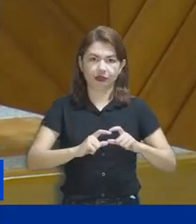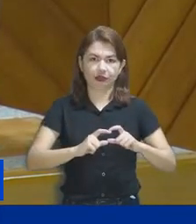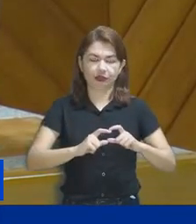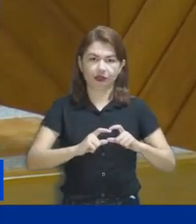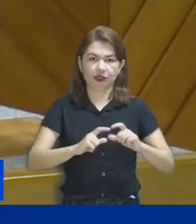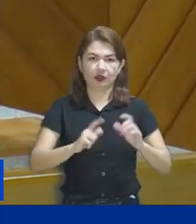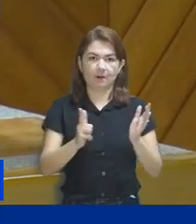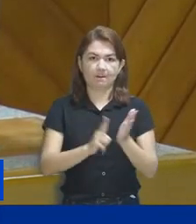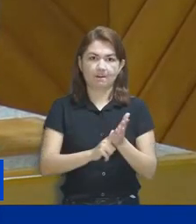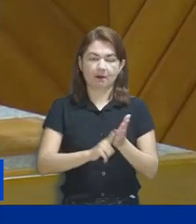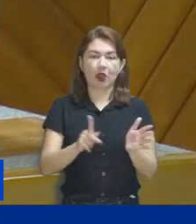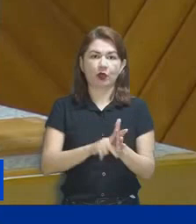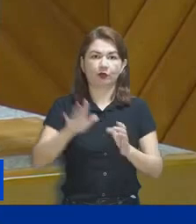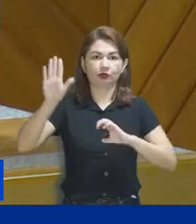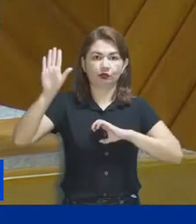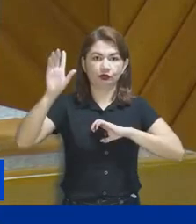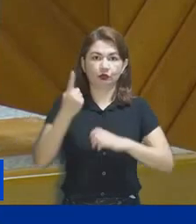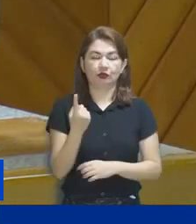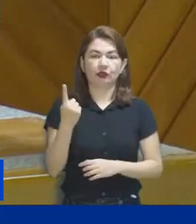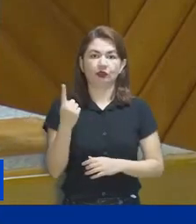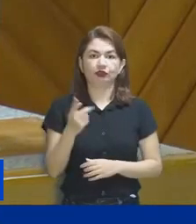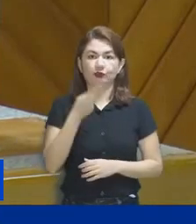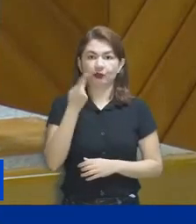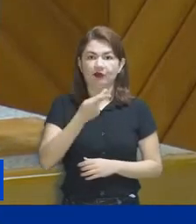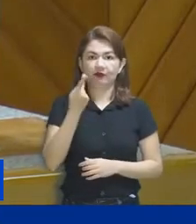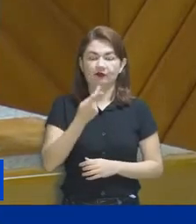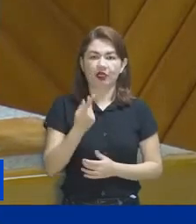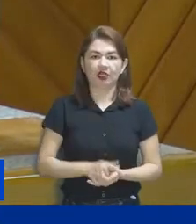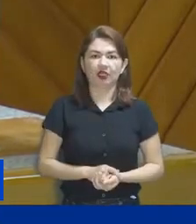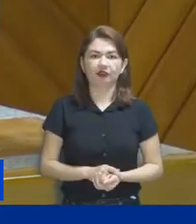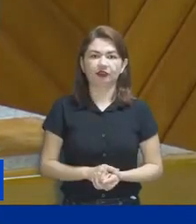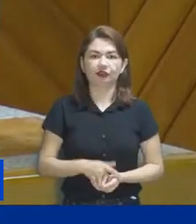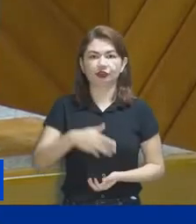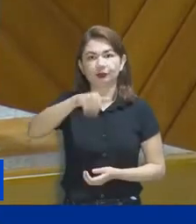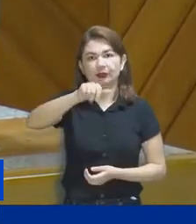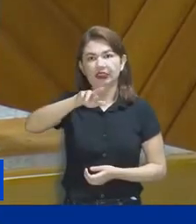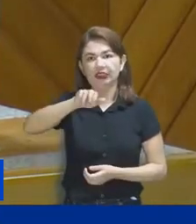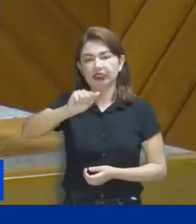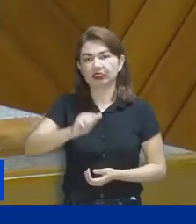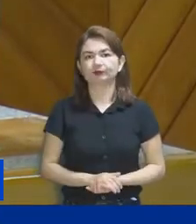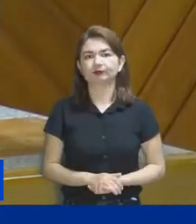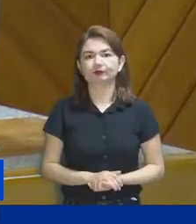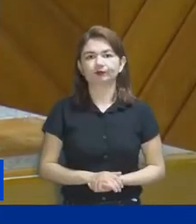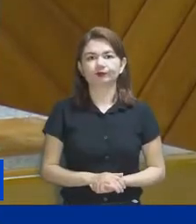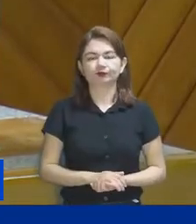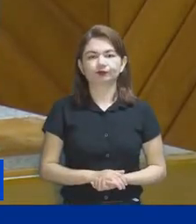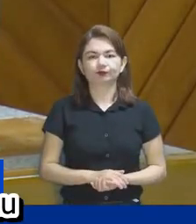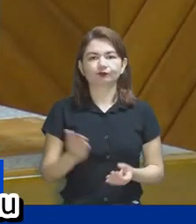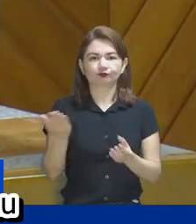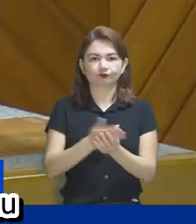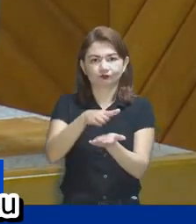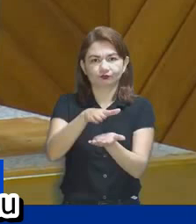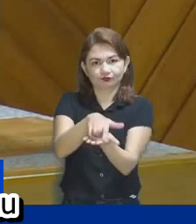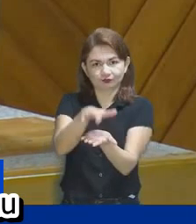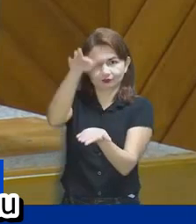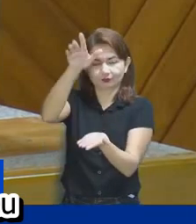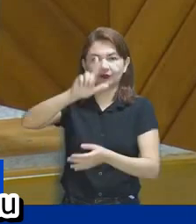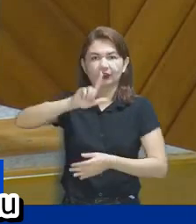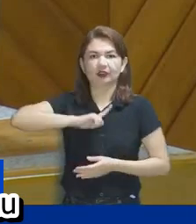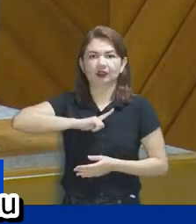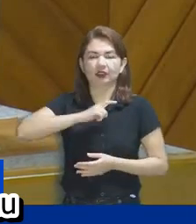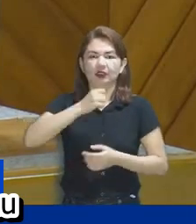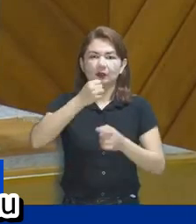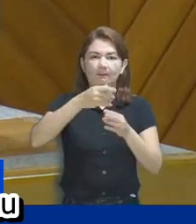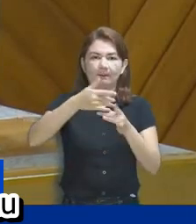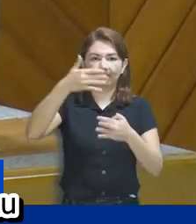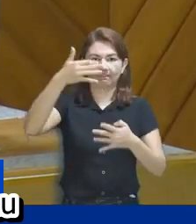A última fala de Maria Ramos é corroborada pelo termo de apreensão que consta dos autos, em que houve a